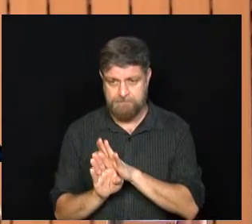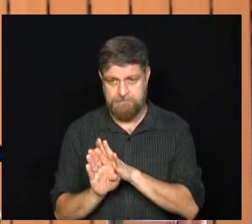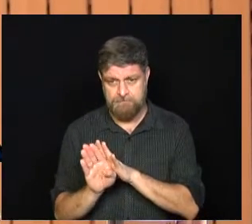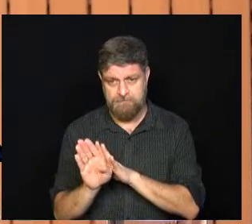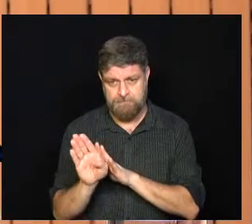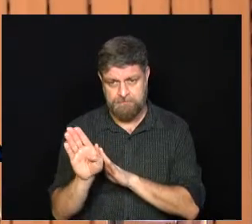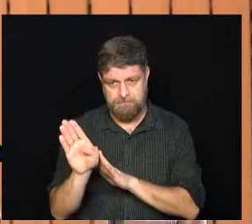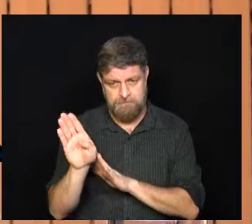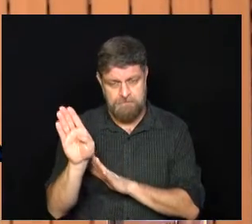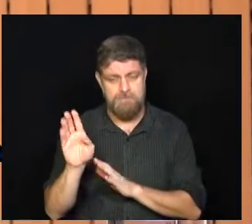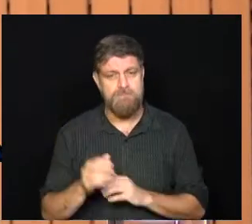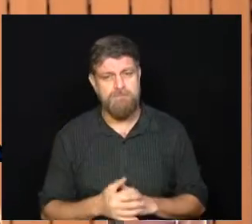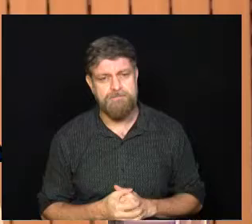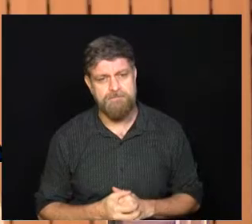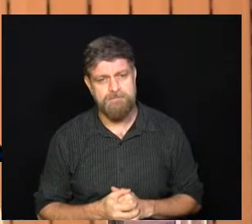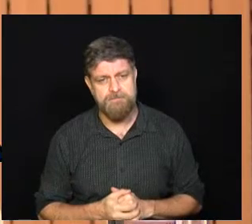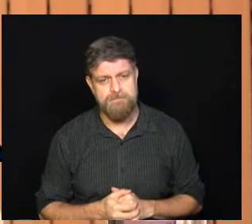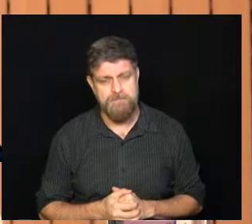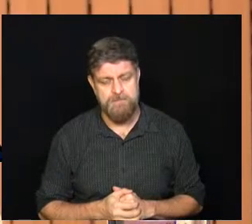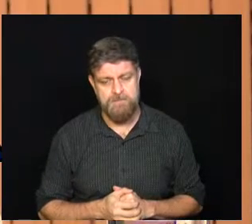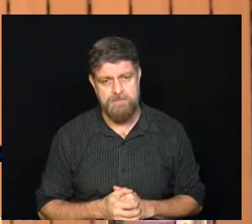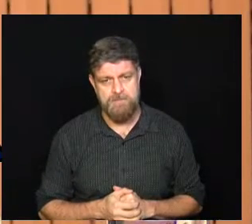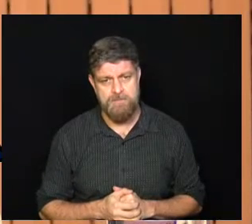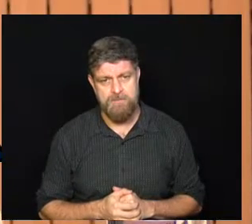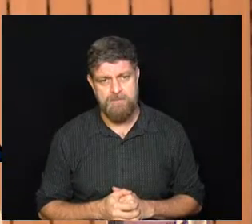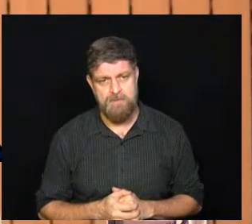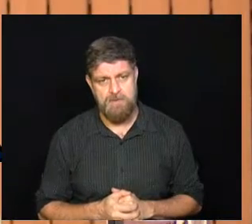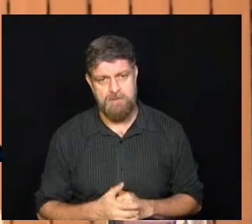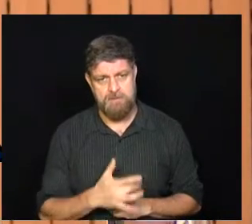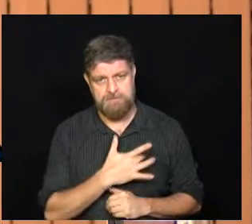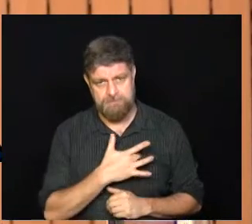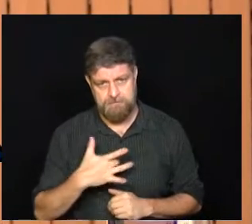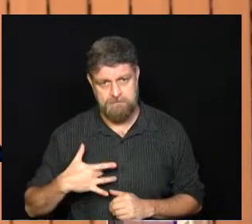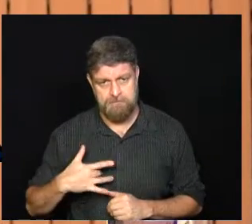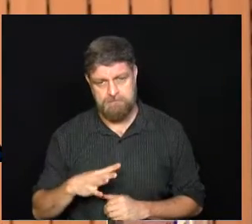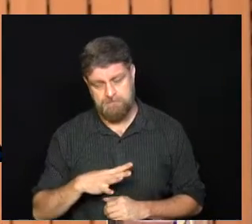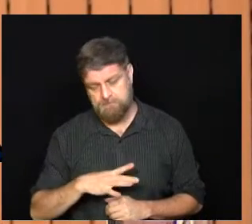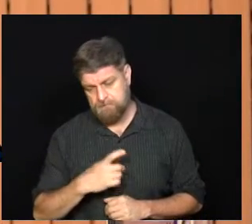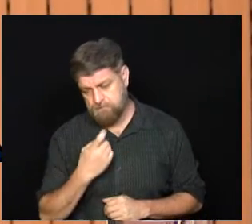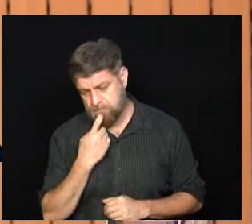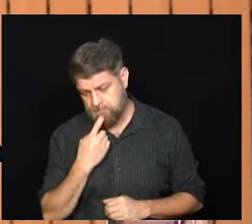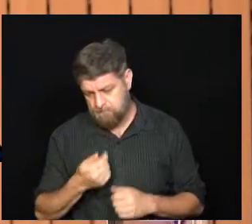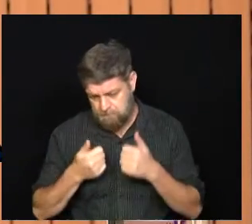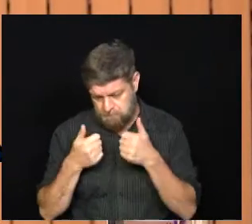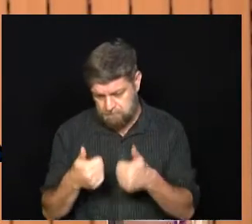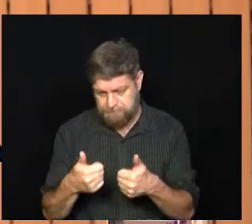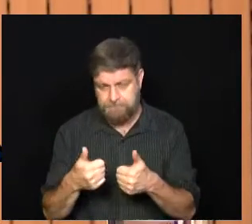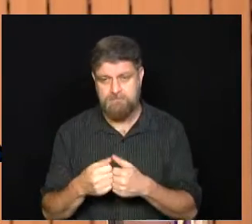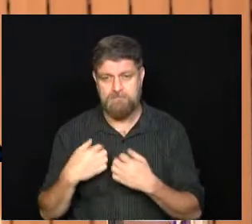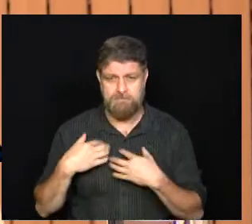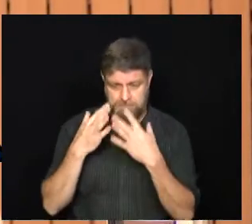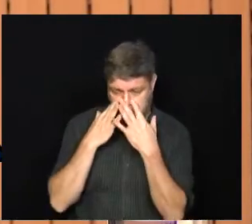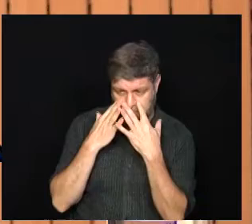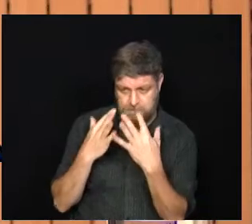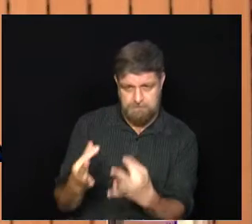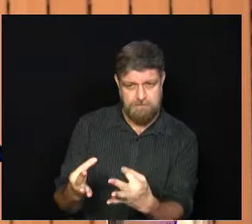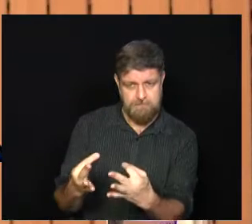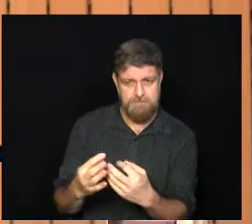e a saúde do município está bem, né, que a gente pode observar.